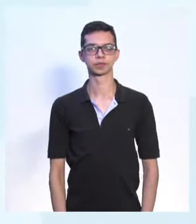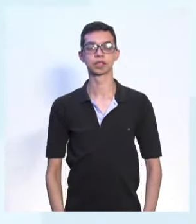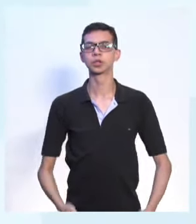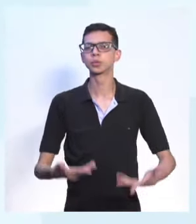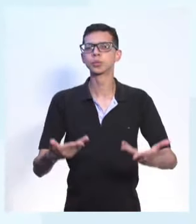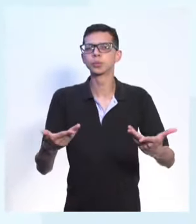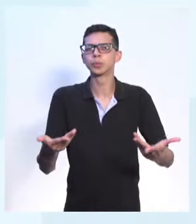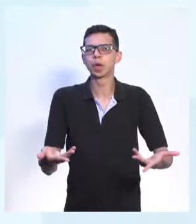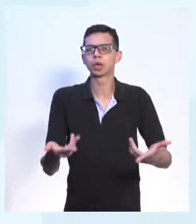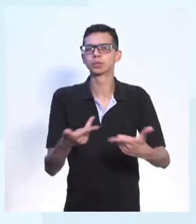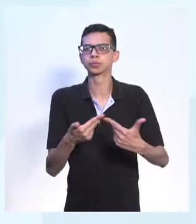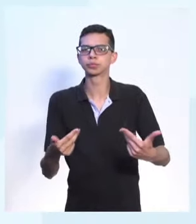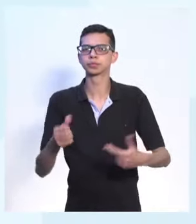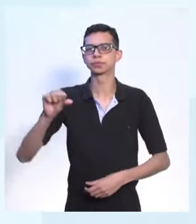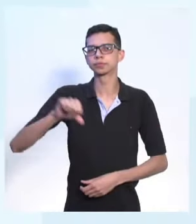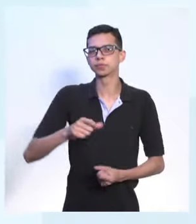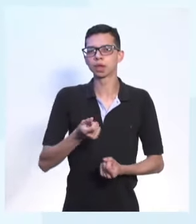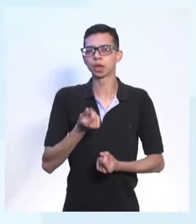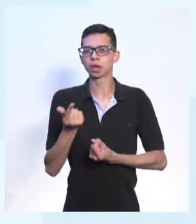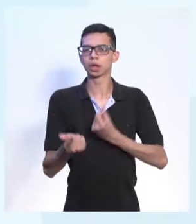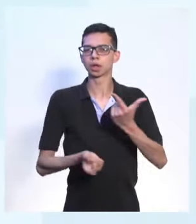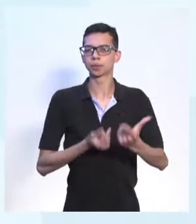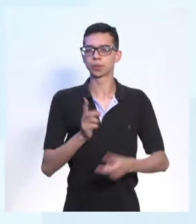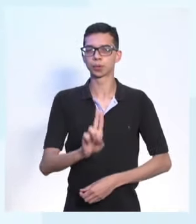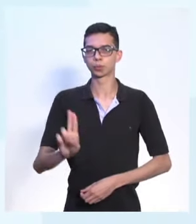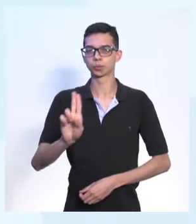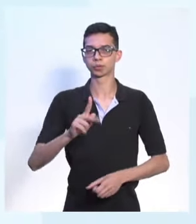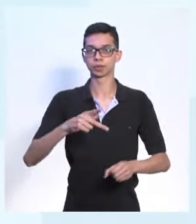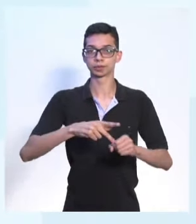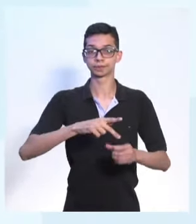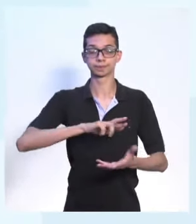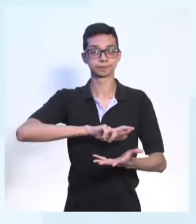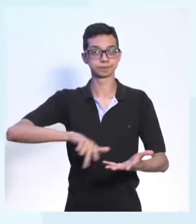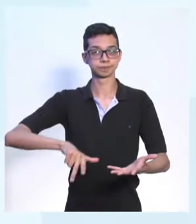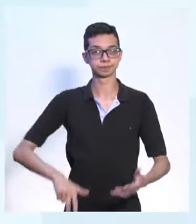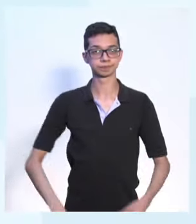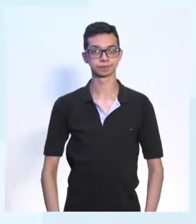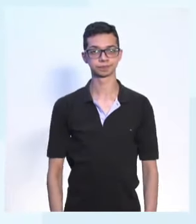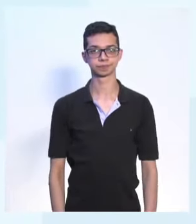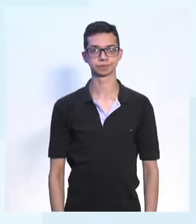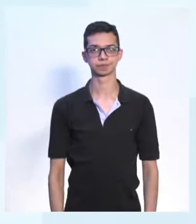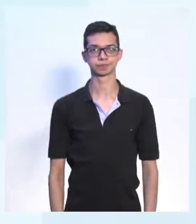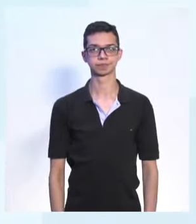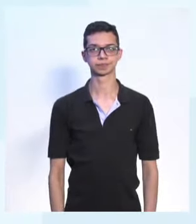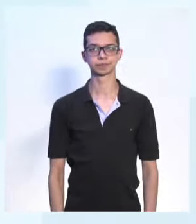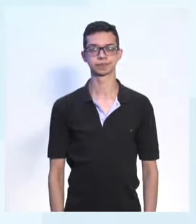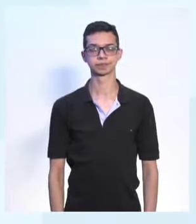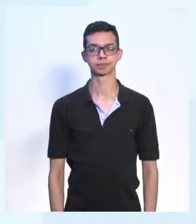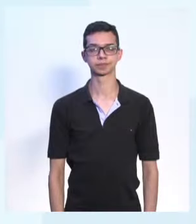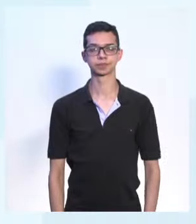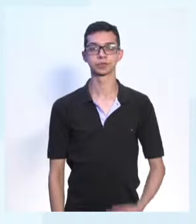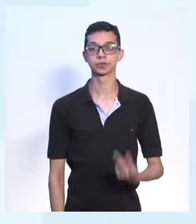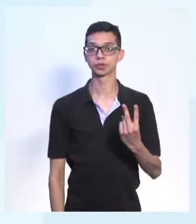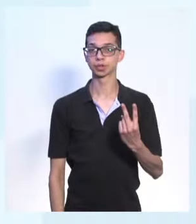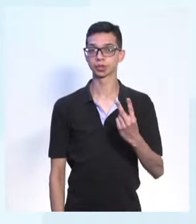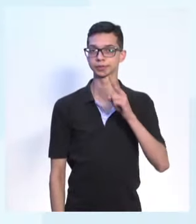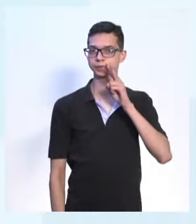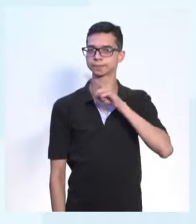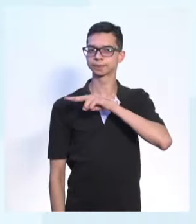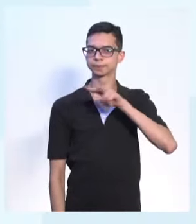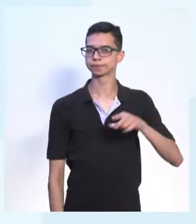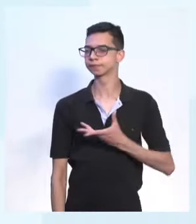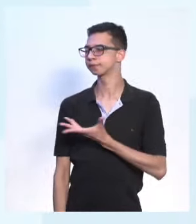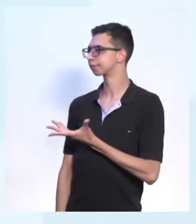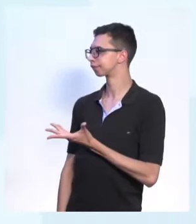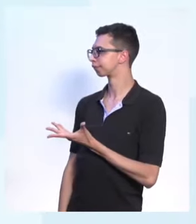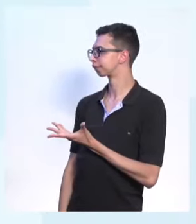das desvantagens dos combustíveis fósseis? And how much of the energy used in the US comes from renewables?